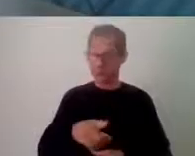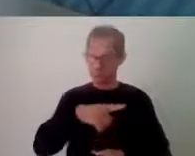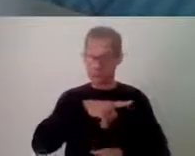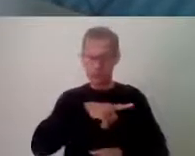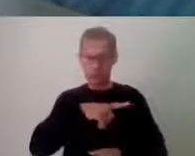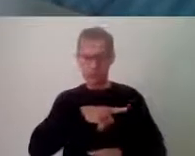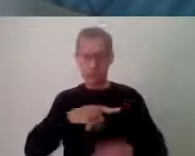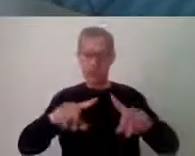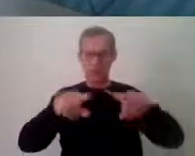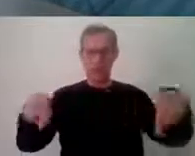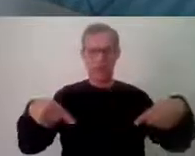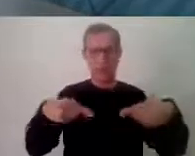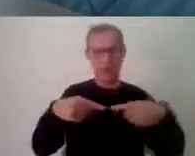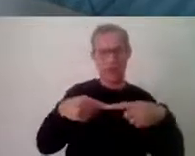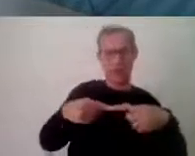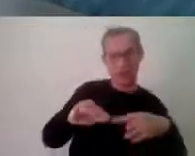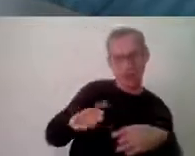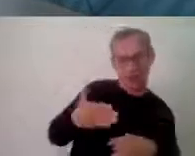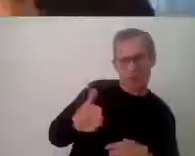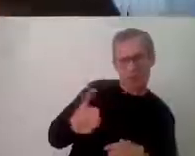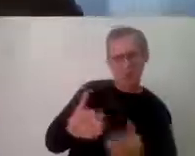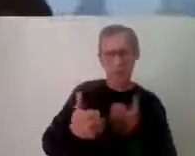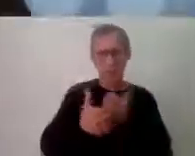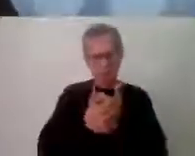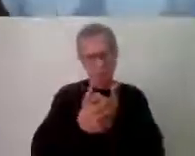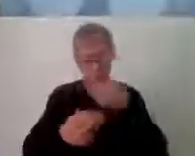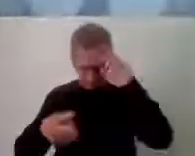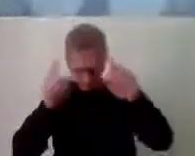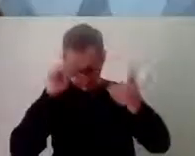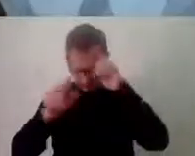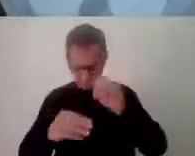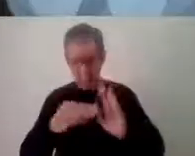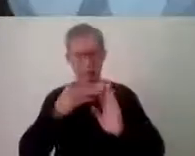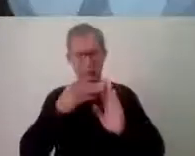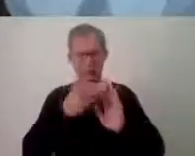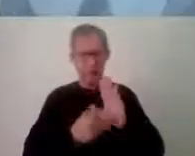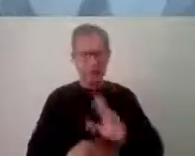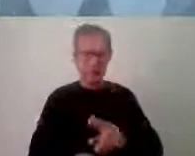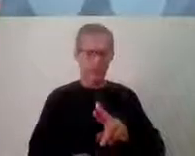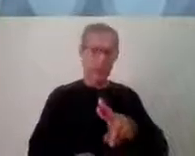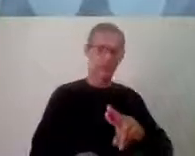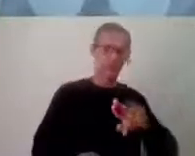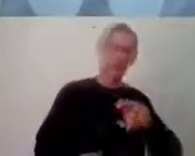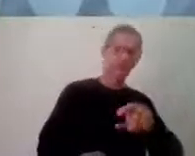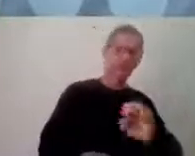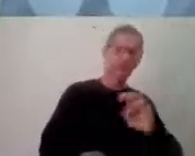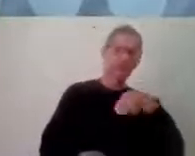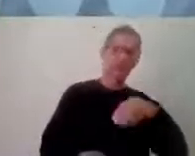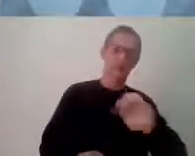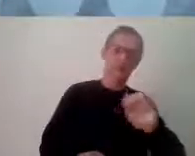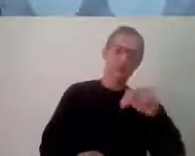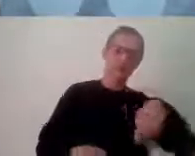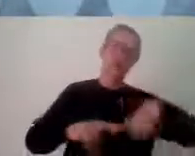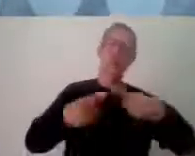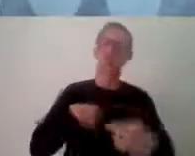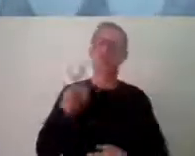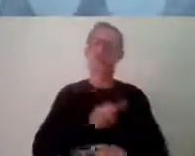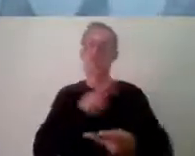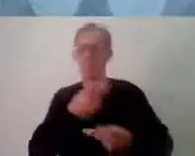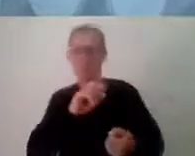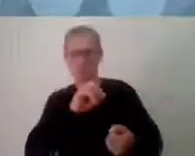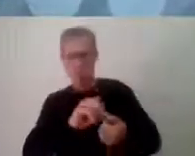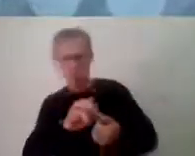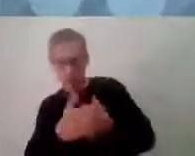chegue aí a uma área aproximada. Essa que é a ideia do método do de Riemann. Ele consiste nisso. Mas quando a gente faz